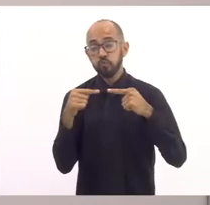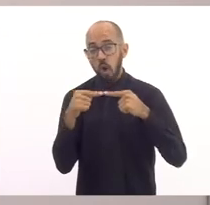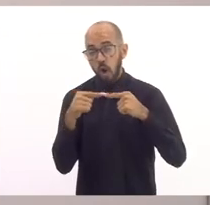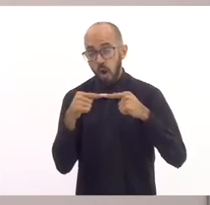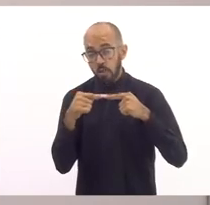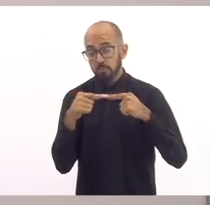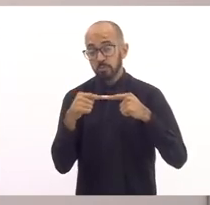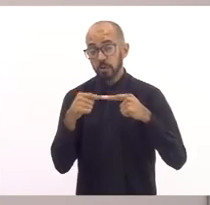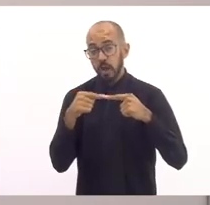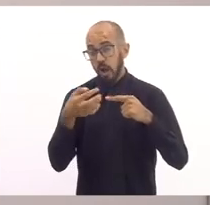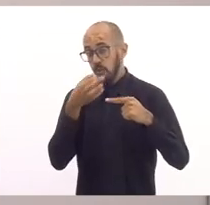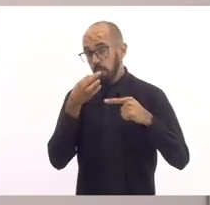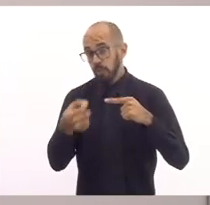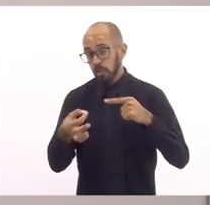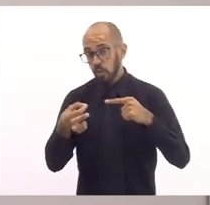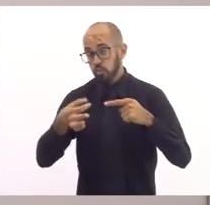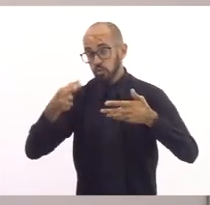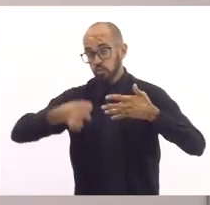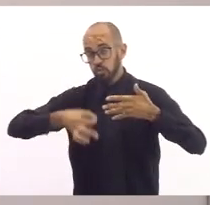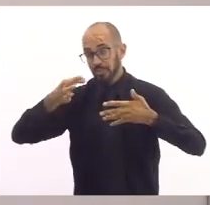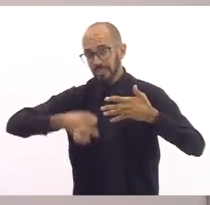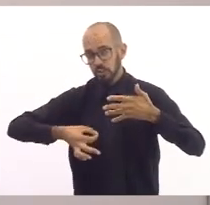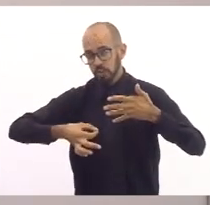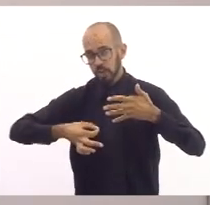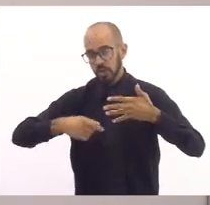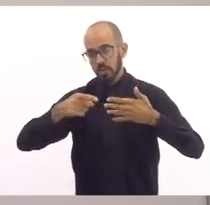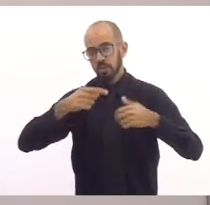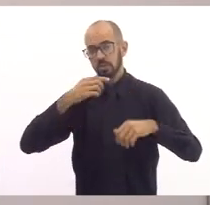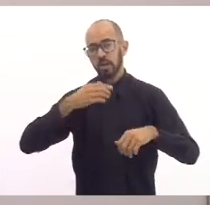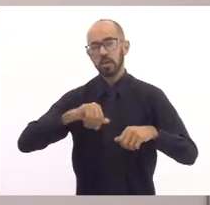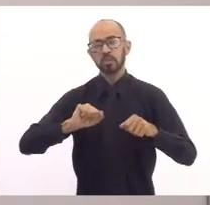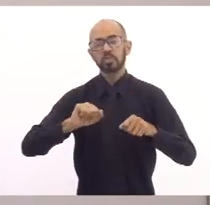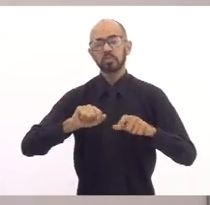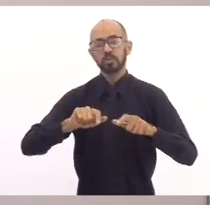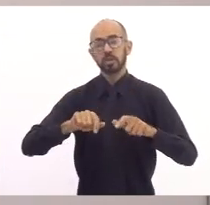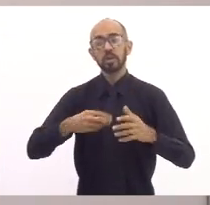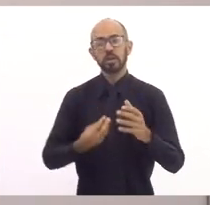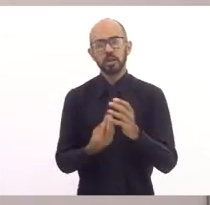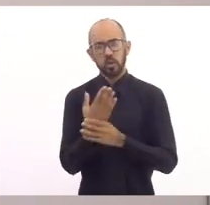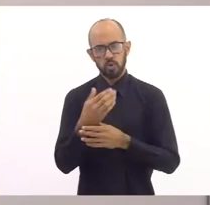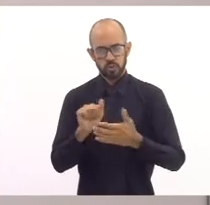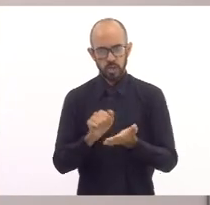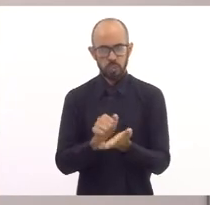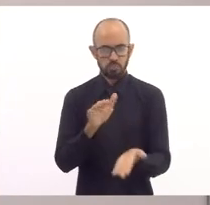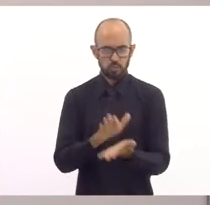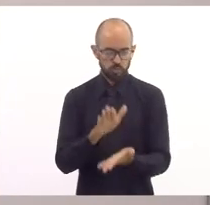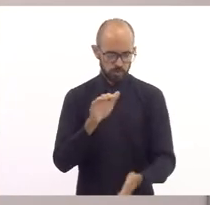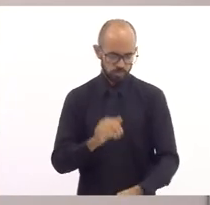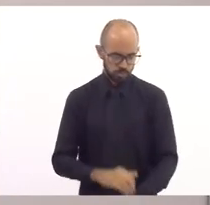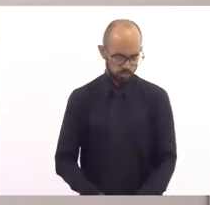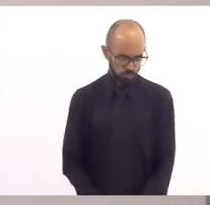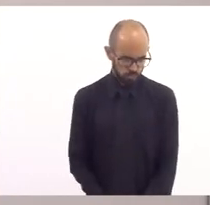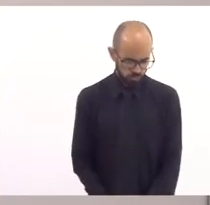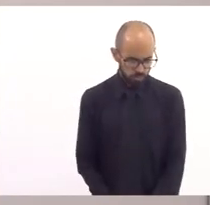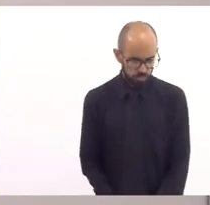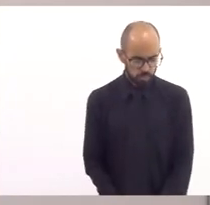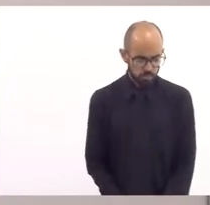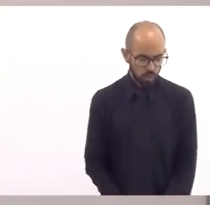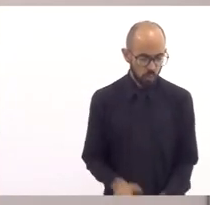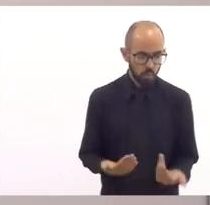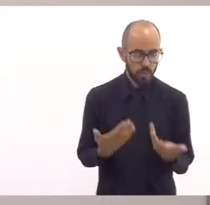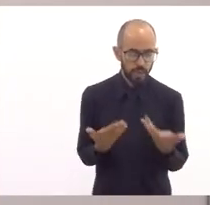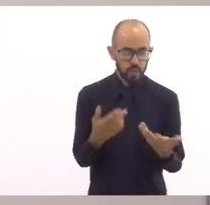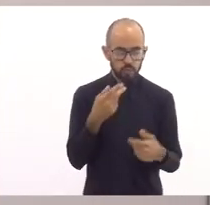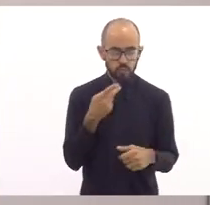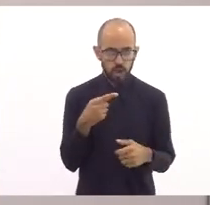se contar como fato gerador da multa. Então, queria levantar também